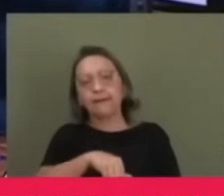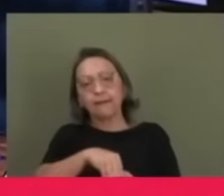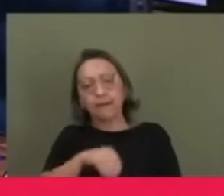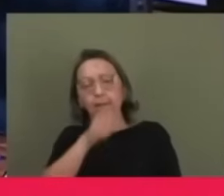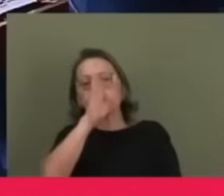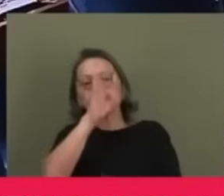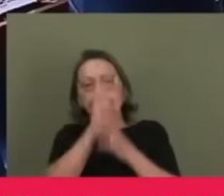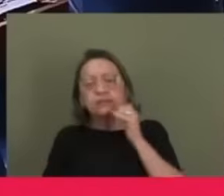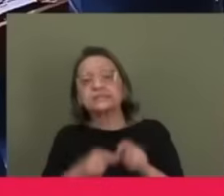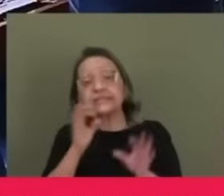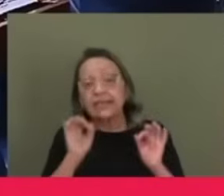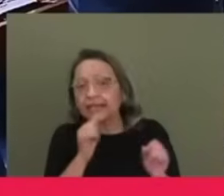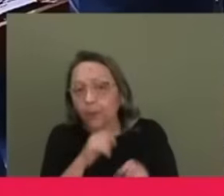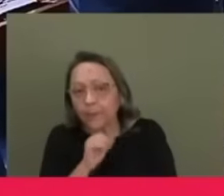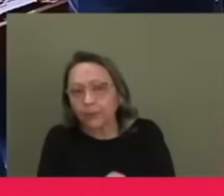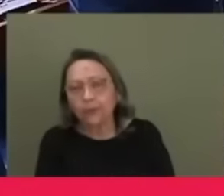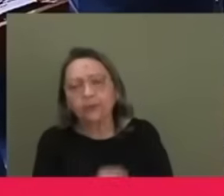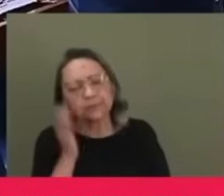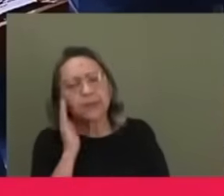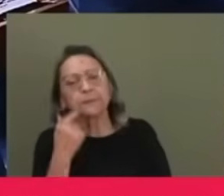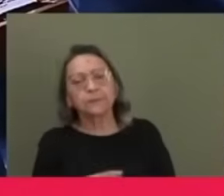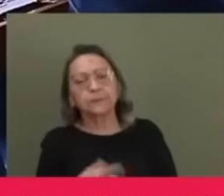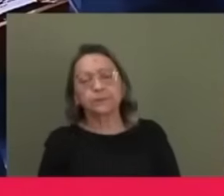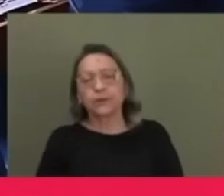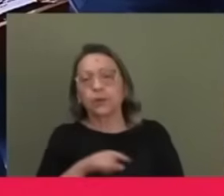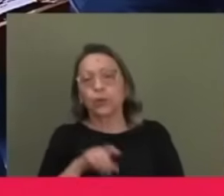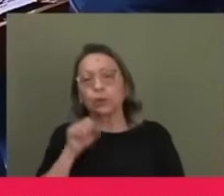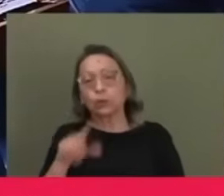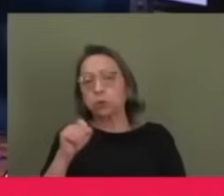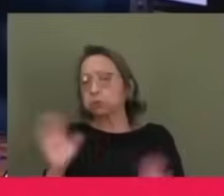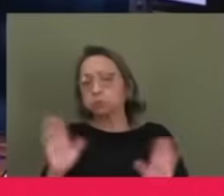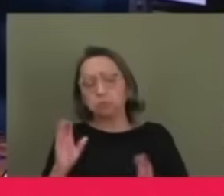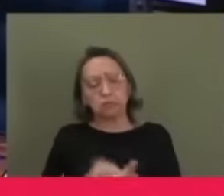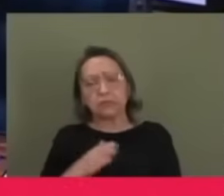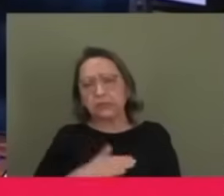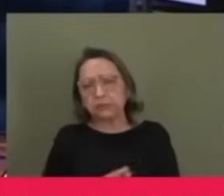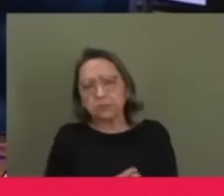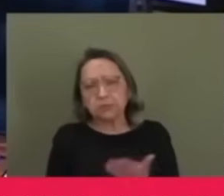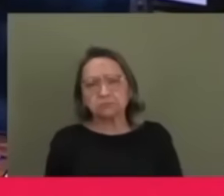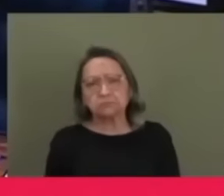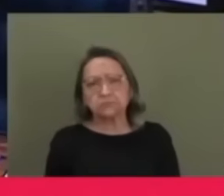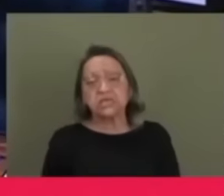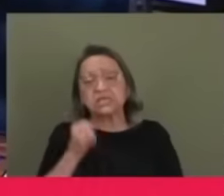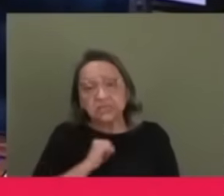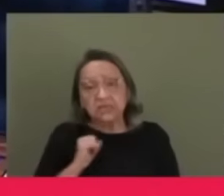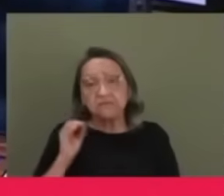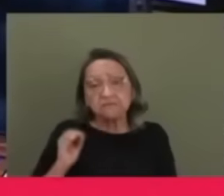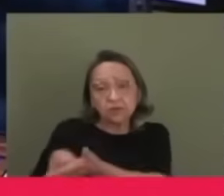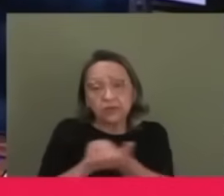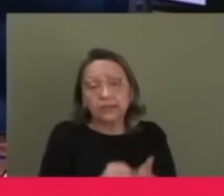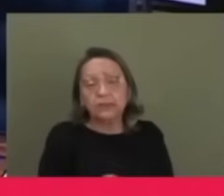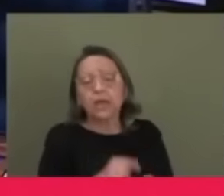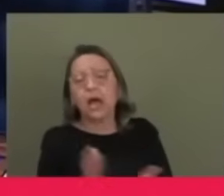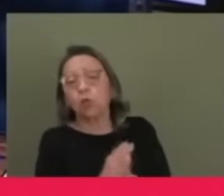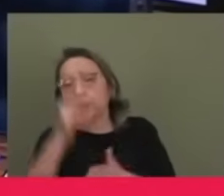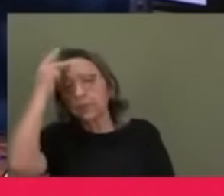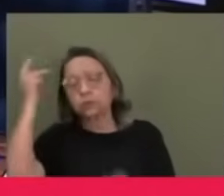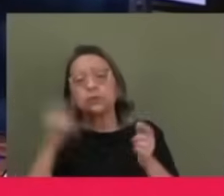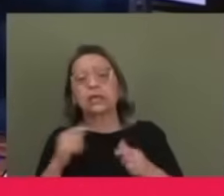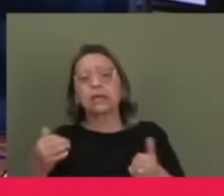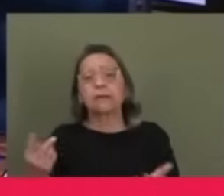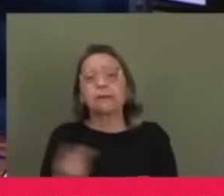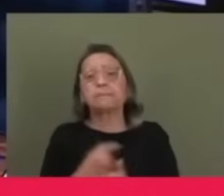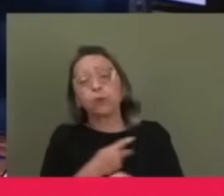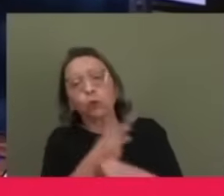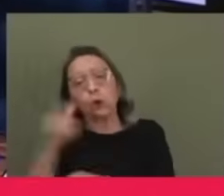Se já não recuou, viu? Até porque o Twitter não me faz falta, não. E se estiver fazendo falta e está deixando de alguém comer por causa do Twitter,